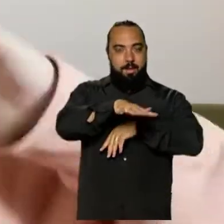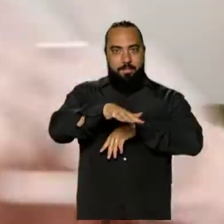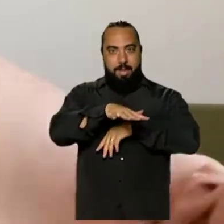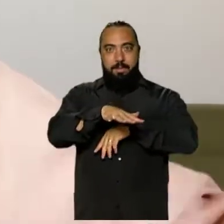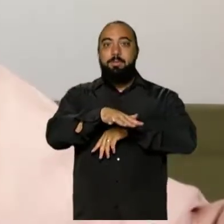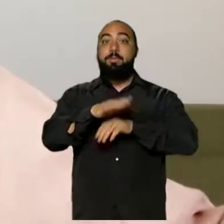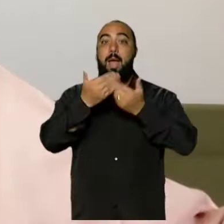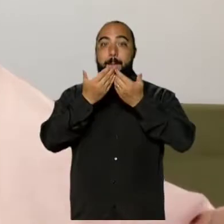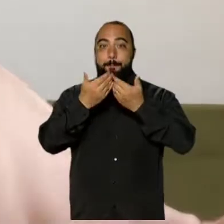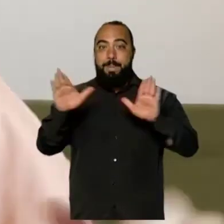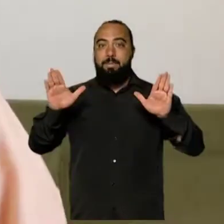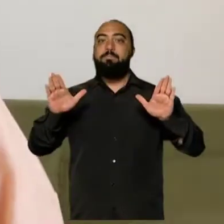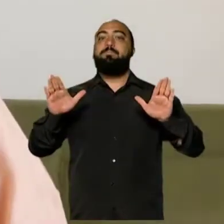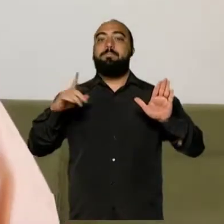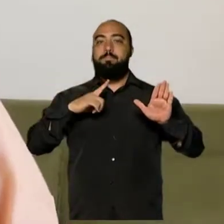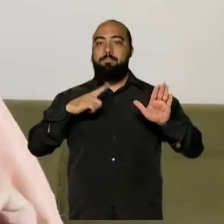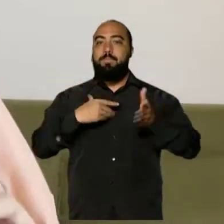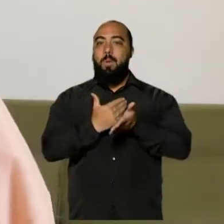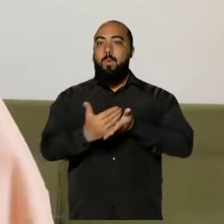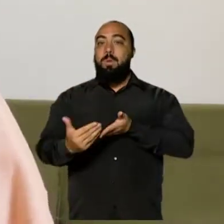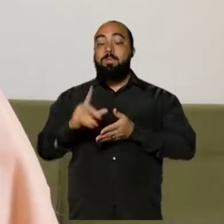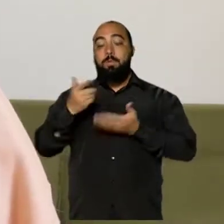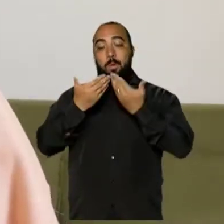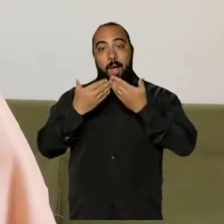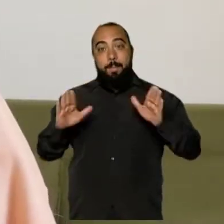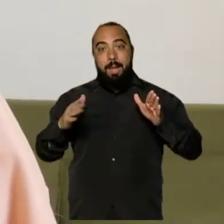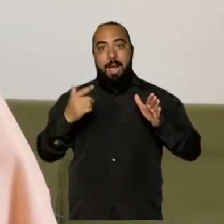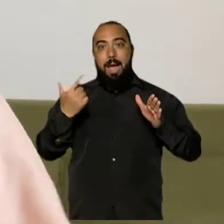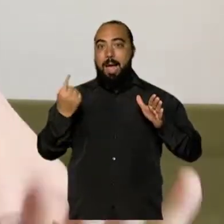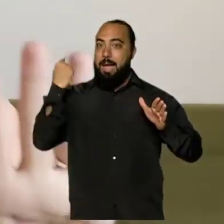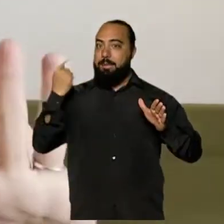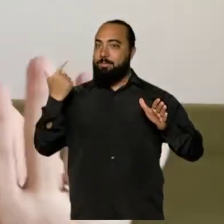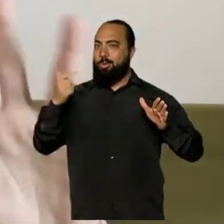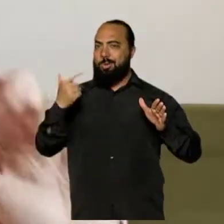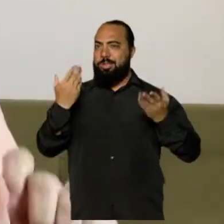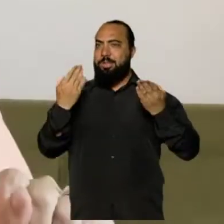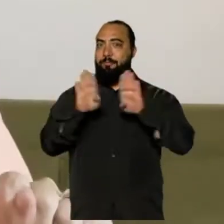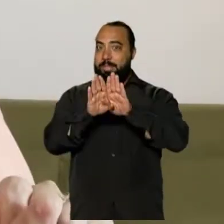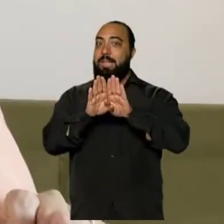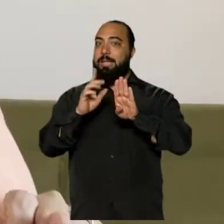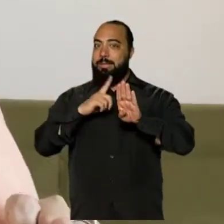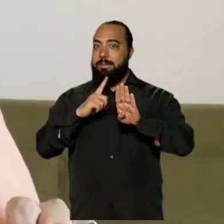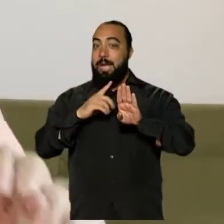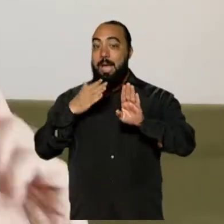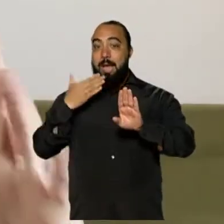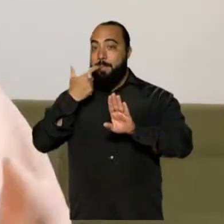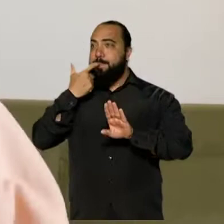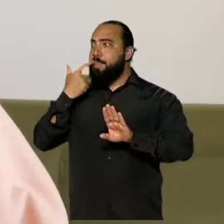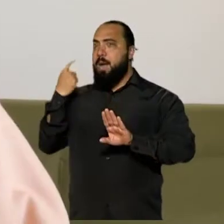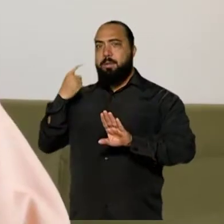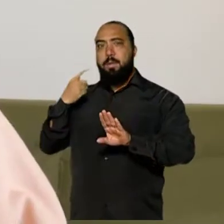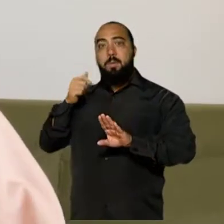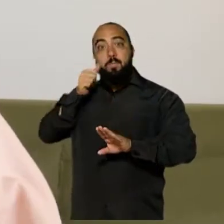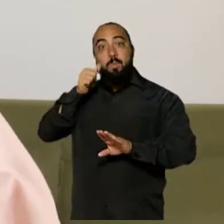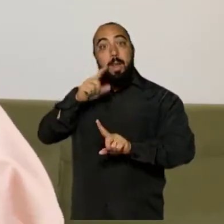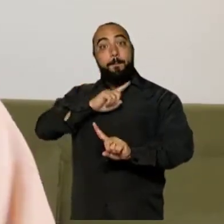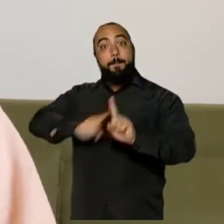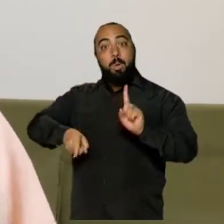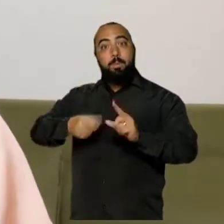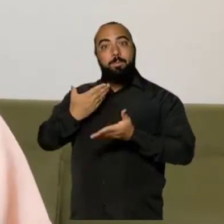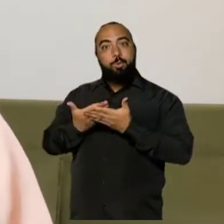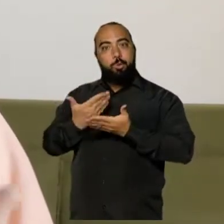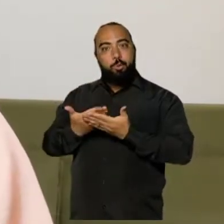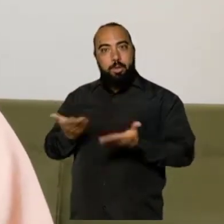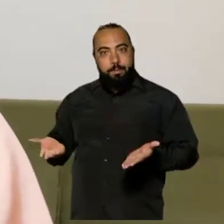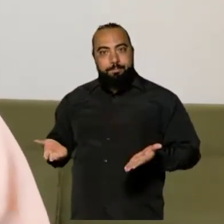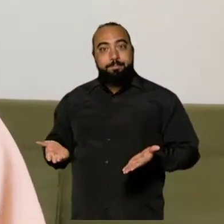em abrir portas. Então, essas portas não estavam abertas às mulheres, né? Até muito recentemente, mulheres eram proibidas de estudar.